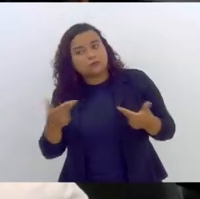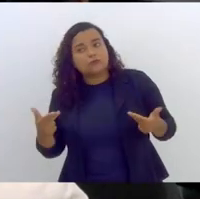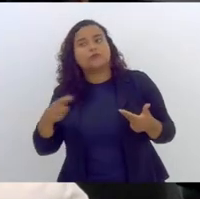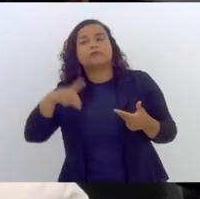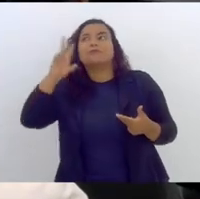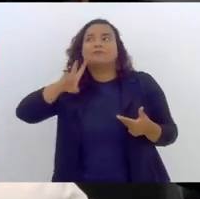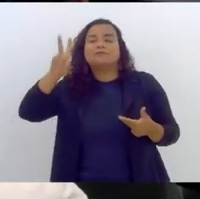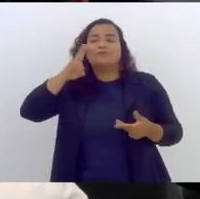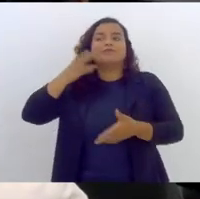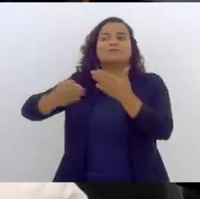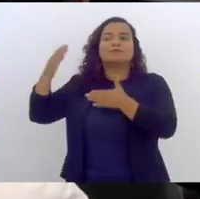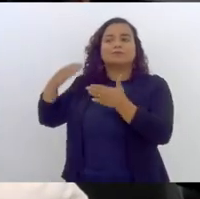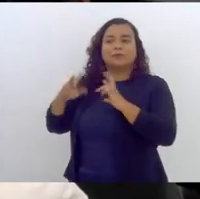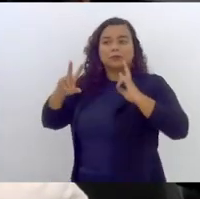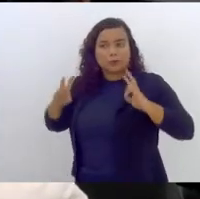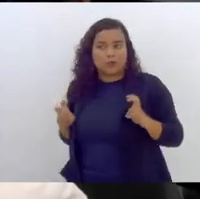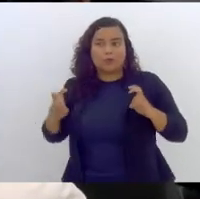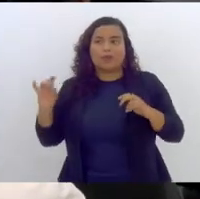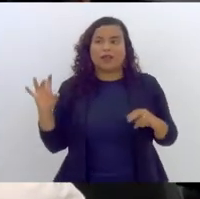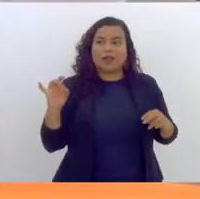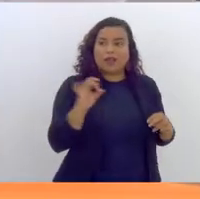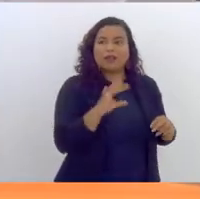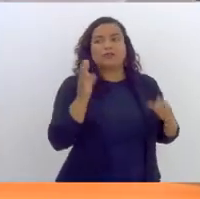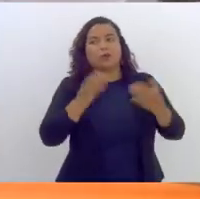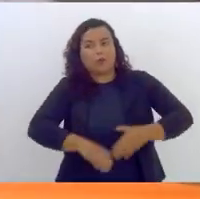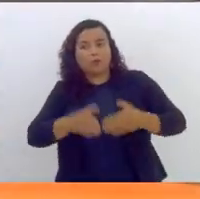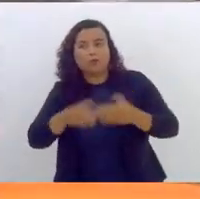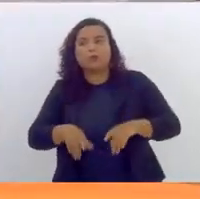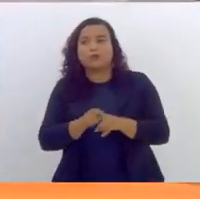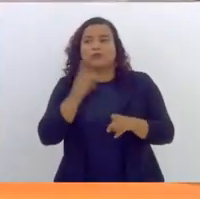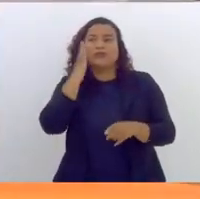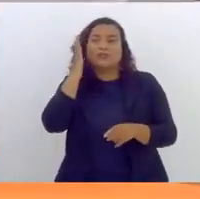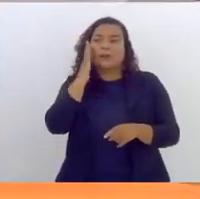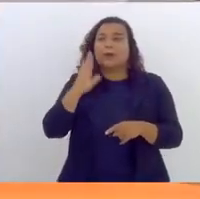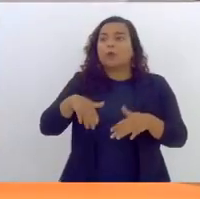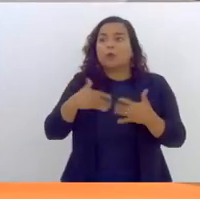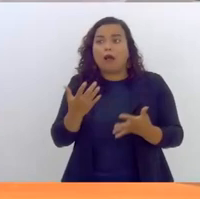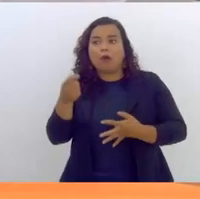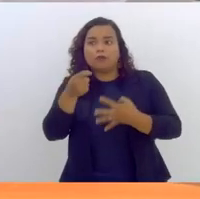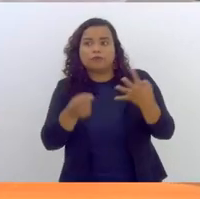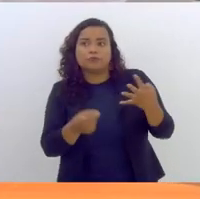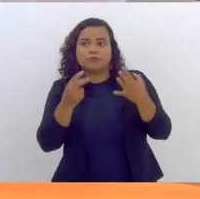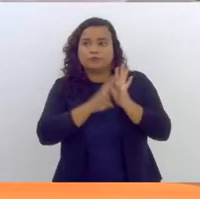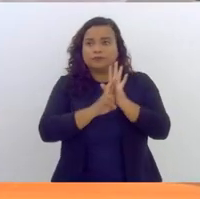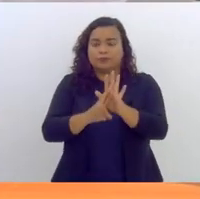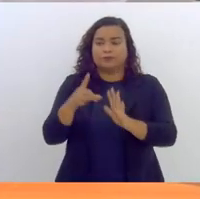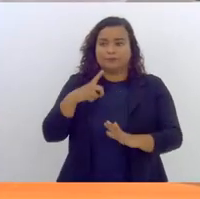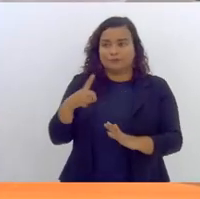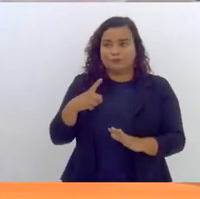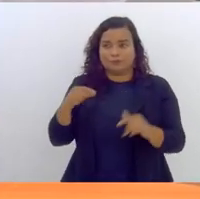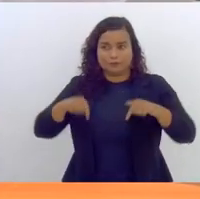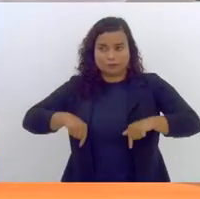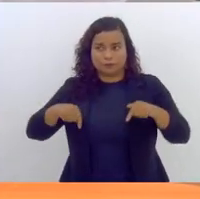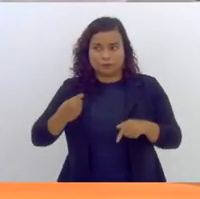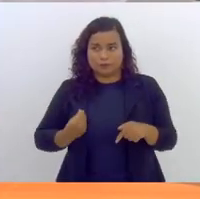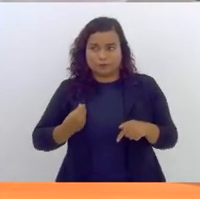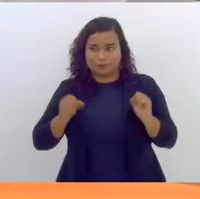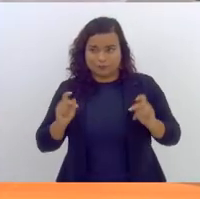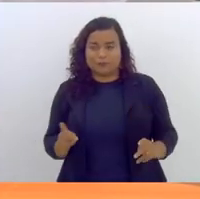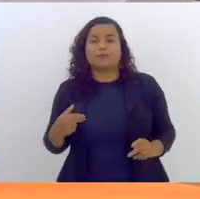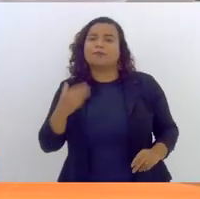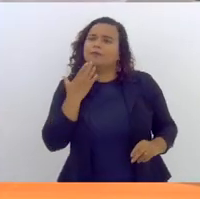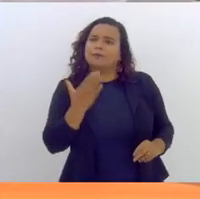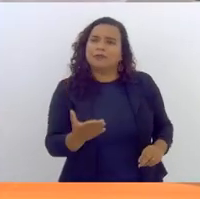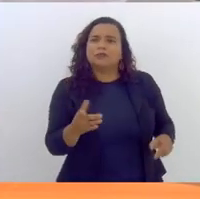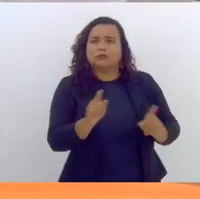Nossa memória sobre a situação de cada concurso e a gente entender Quais são os concursos que estão com representação aqui hoje eu pedi a segurança da